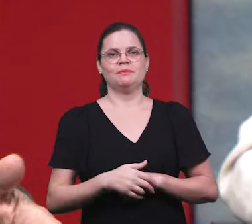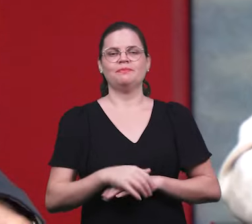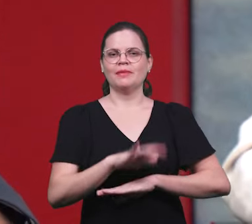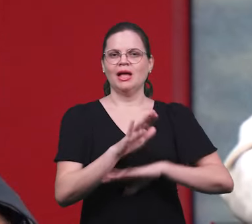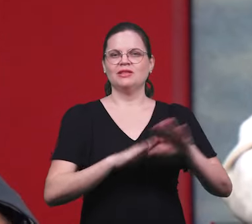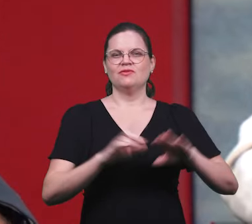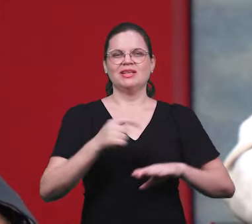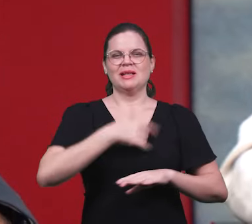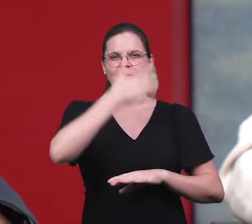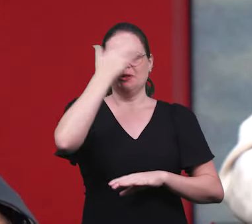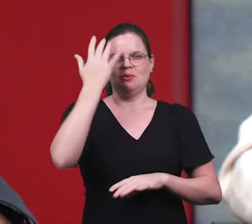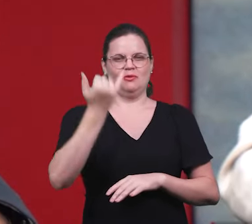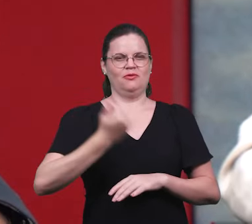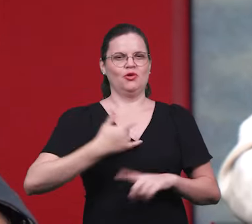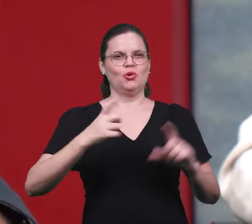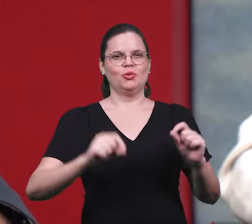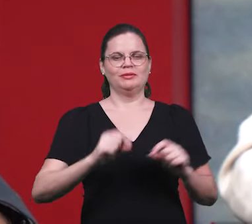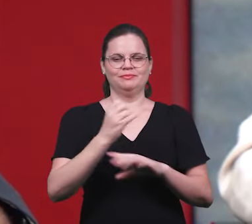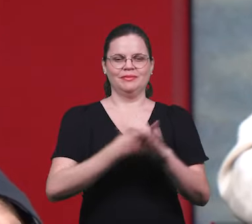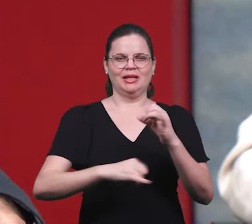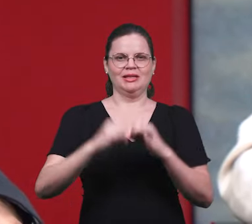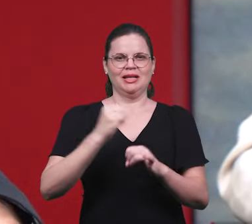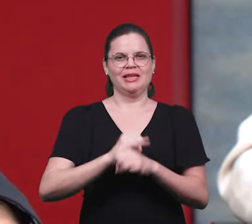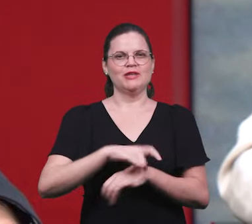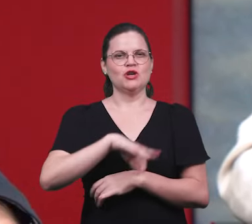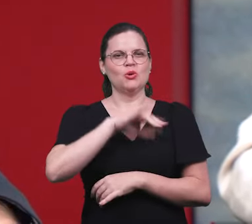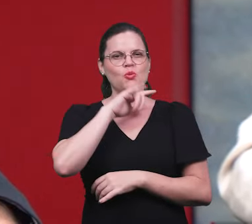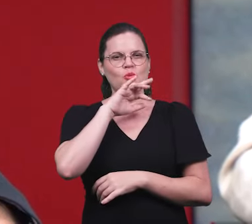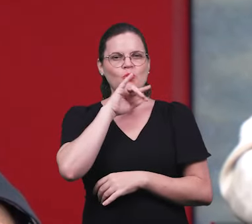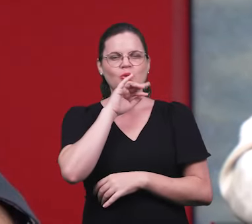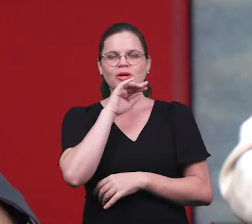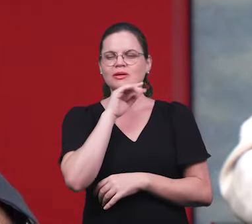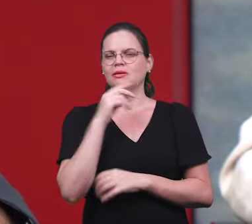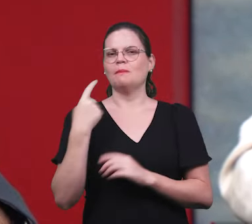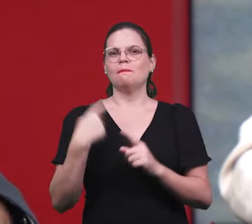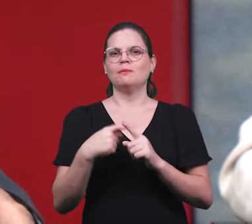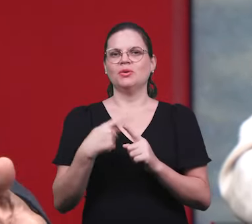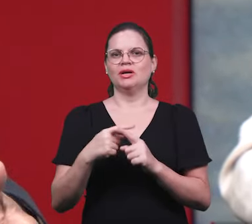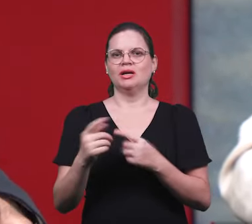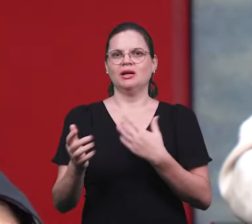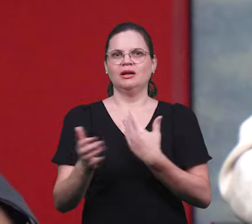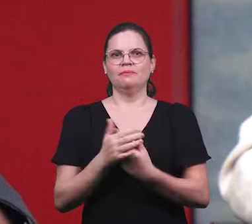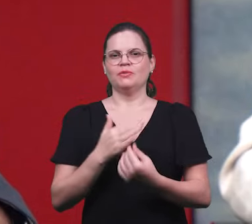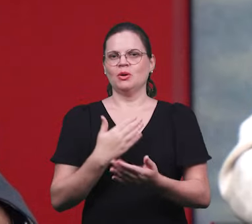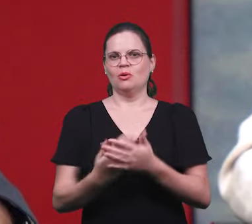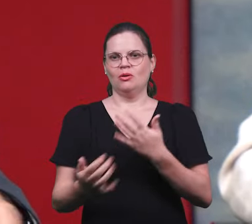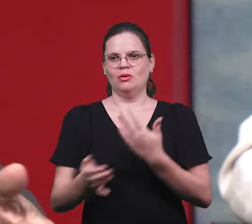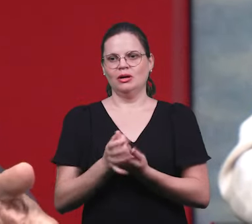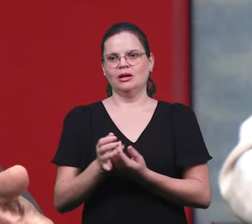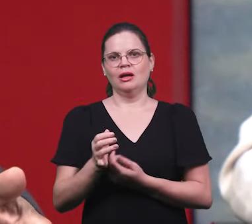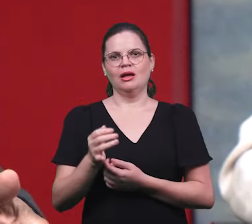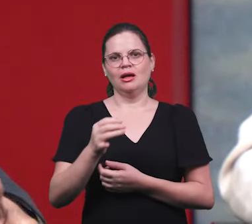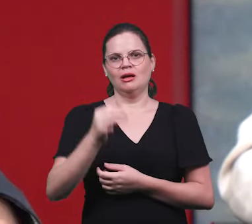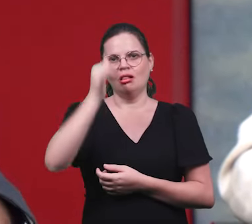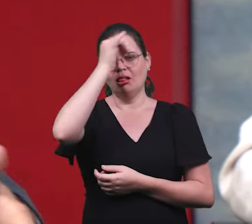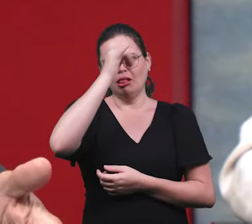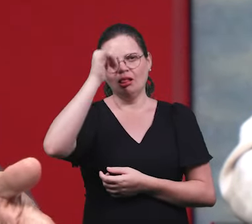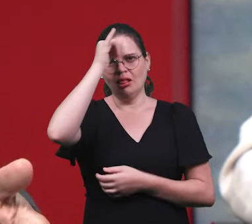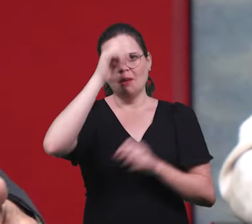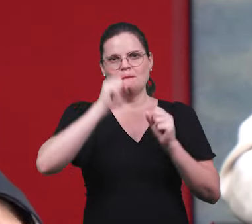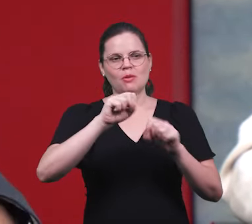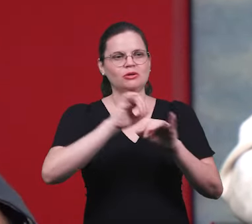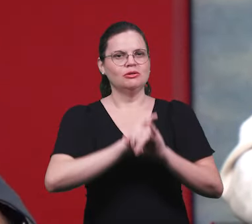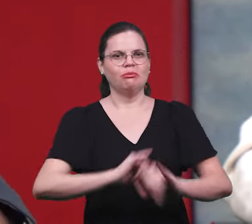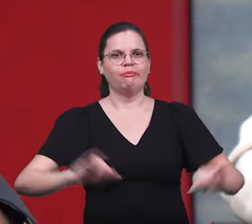redes sociais é que ela deu voz, né, a qualquer bobo, a qualquer desqualificado, passou a